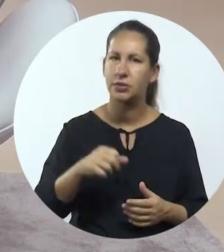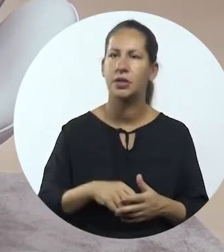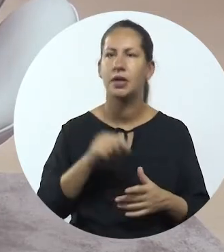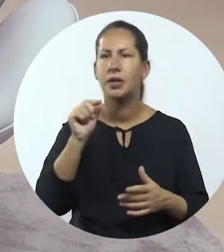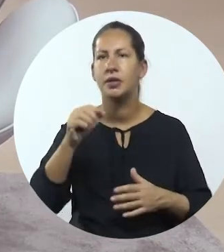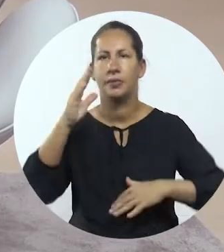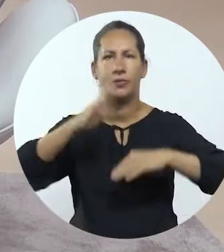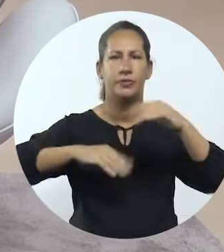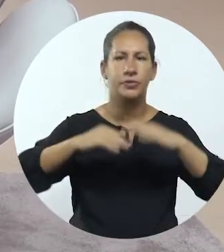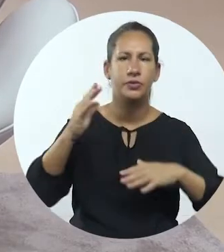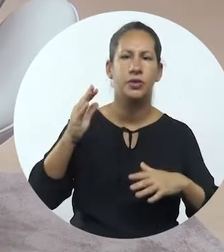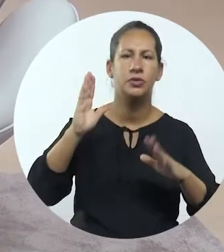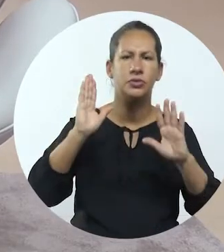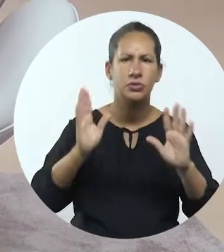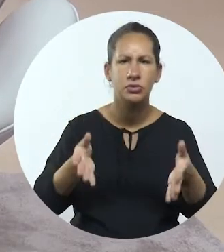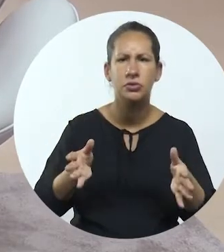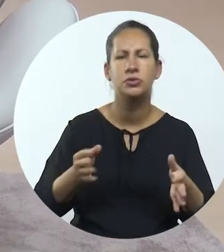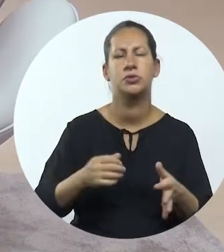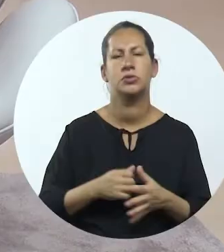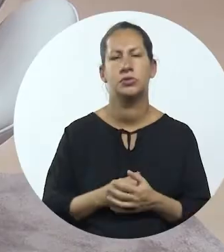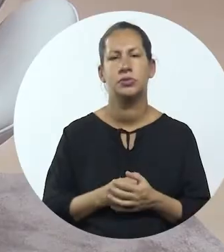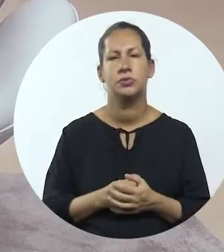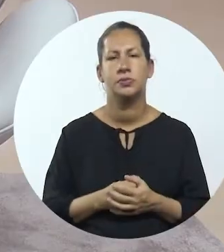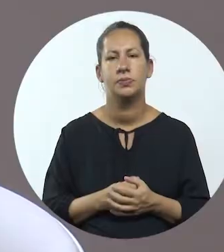Aqueles profissionais que já